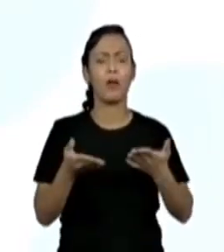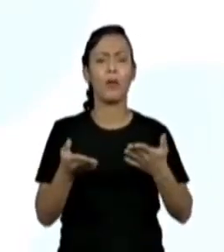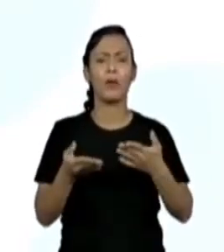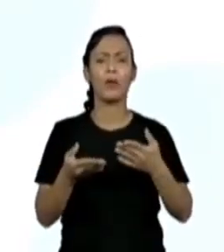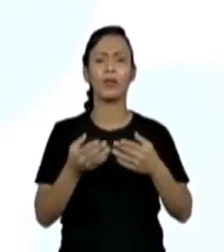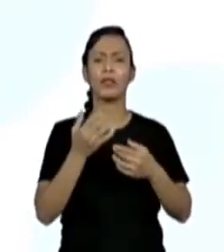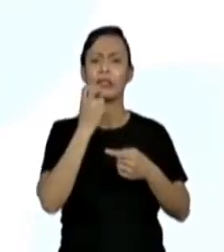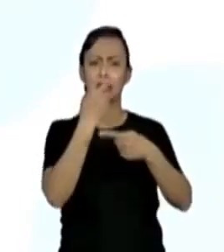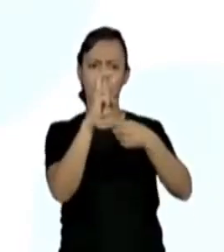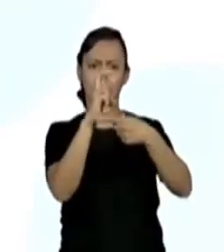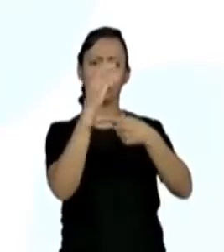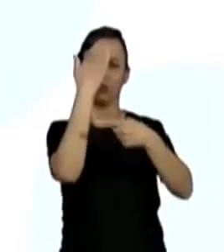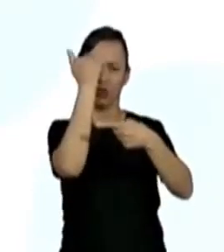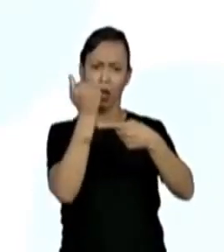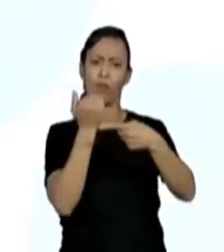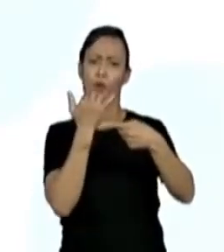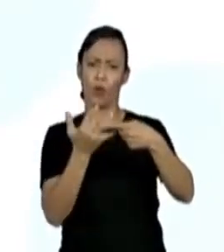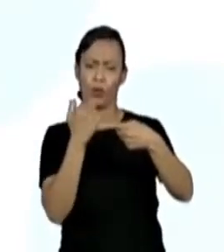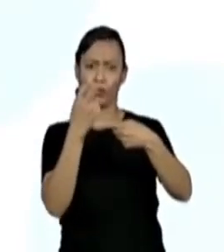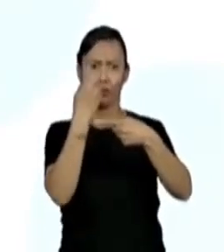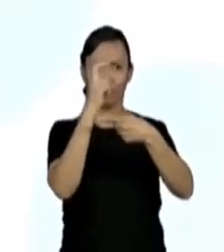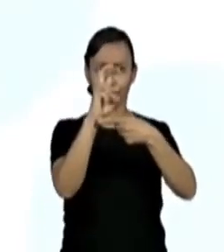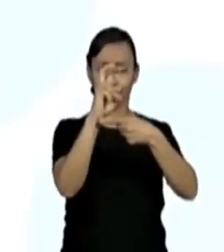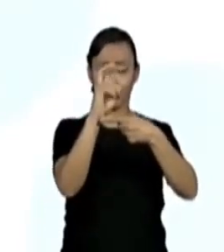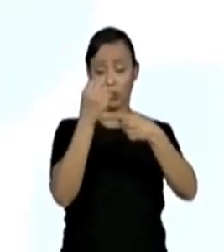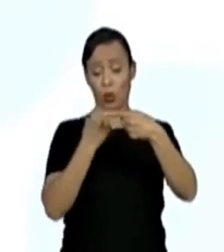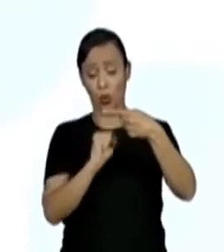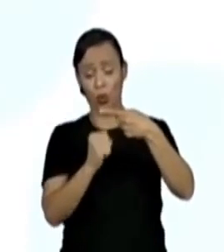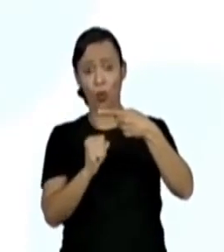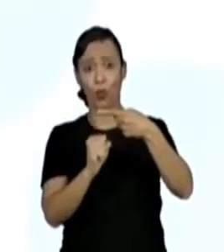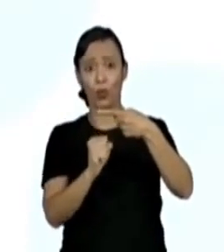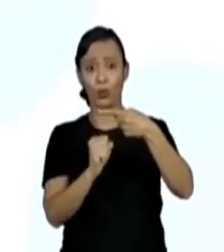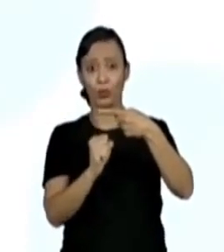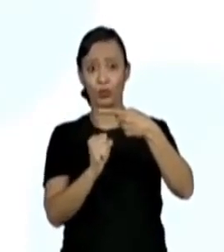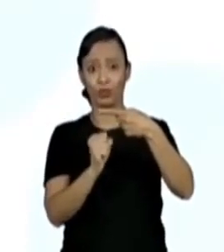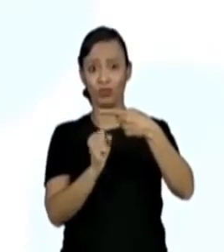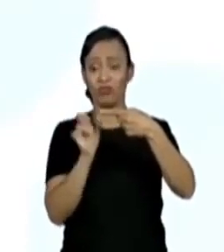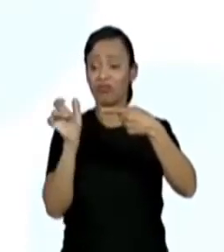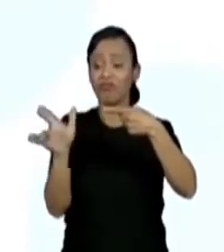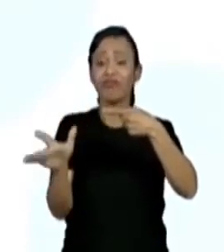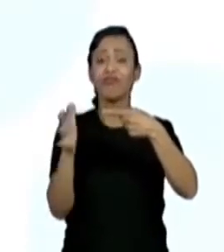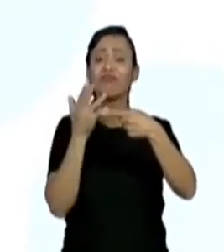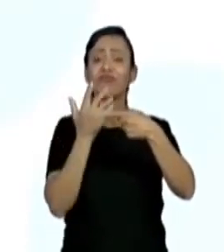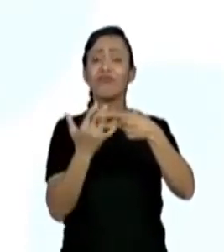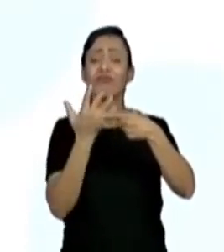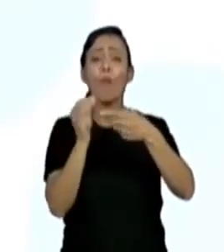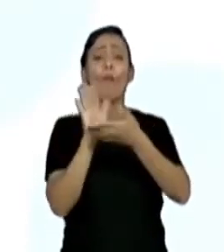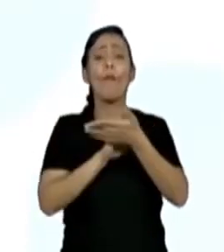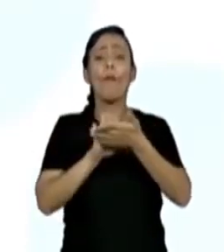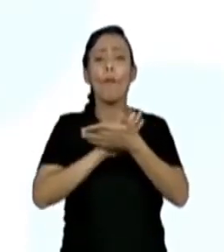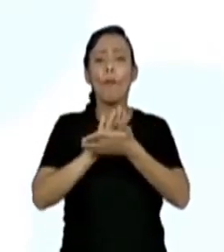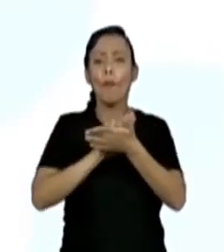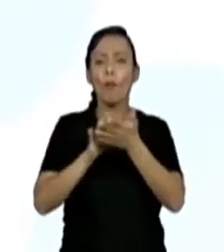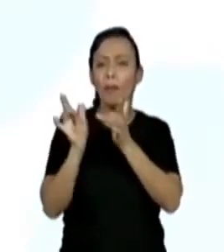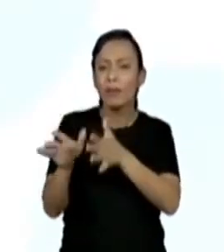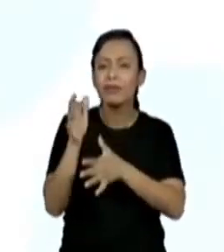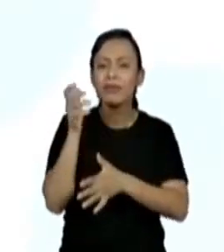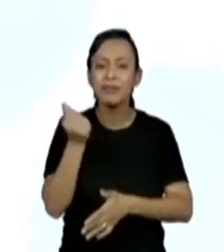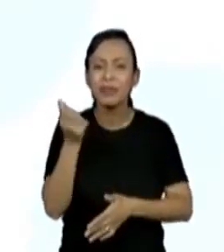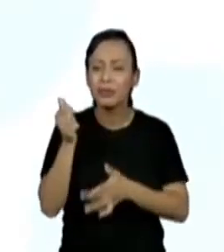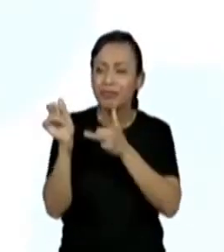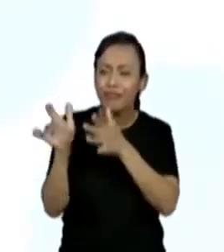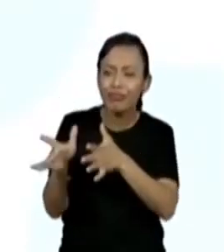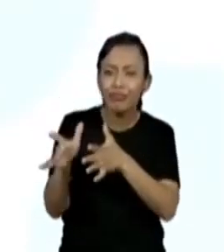pintada vamos lá a parte não pintada foram três três partes não